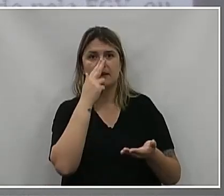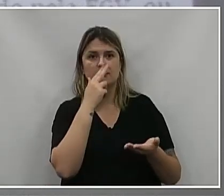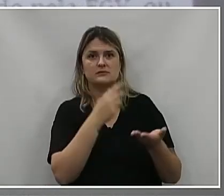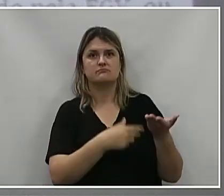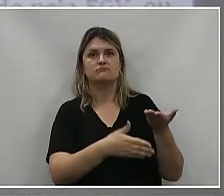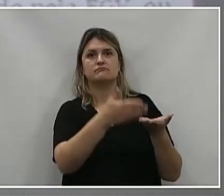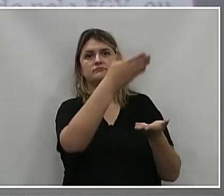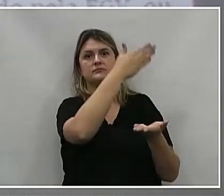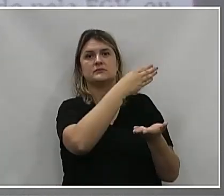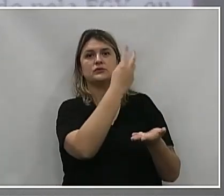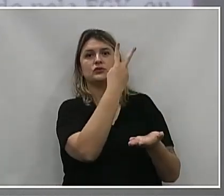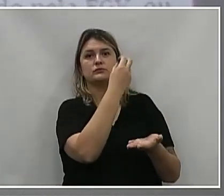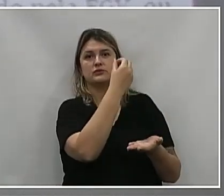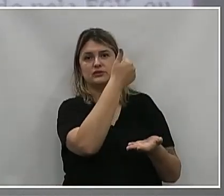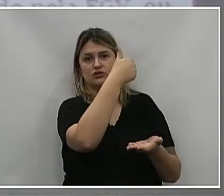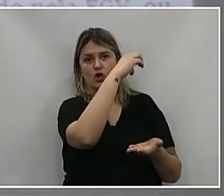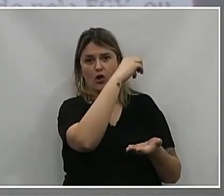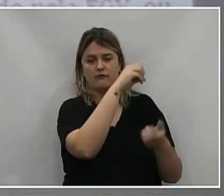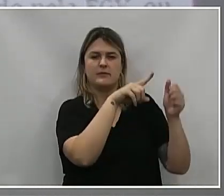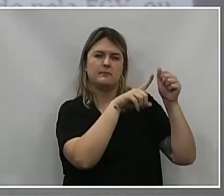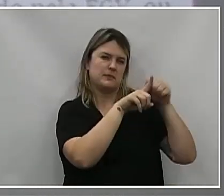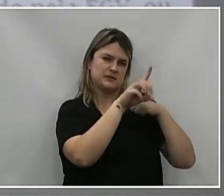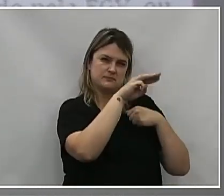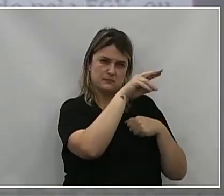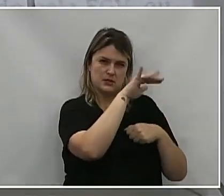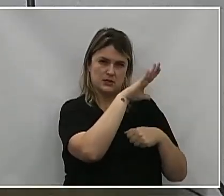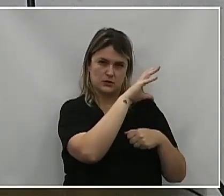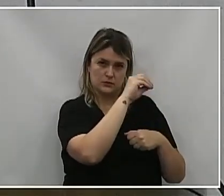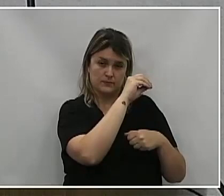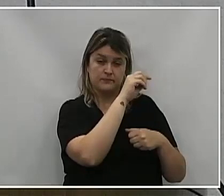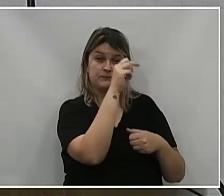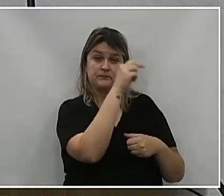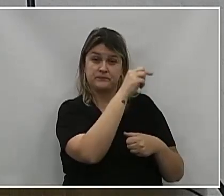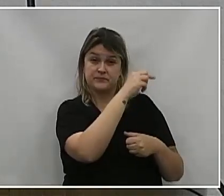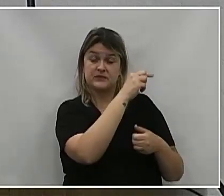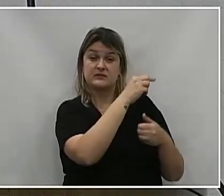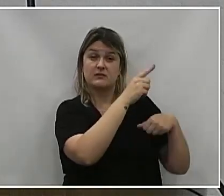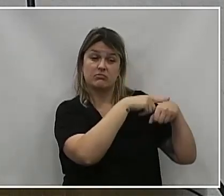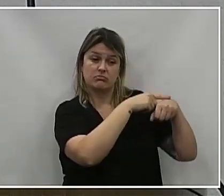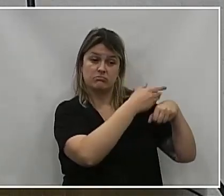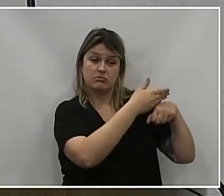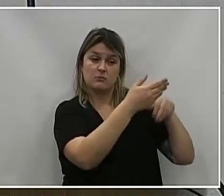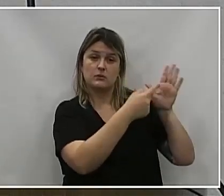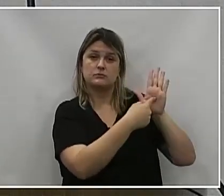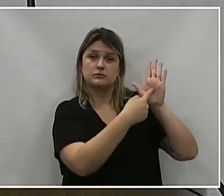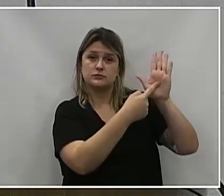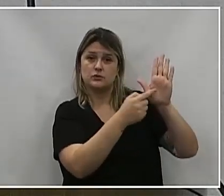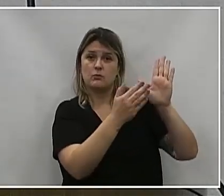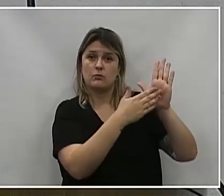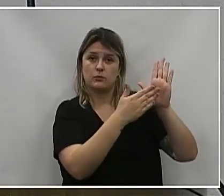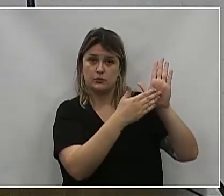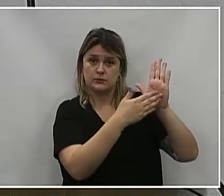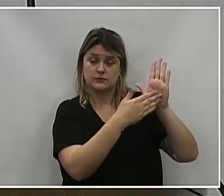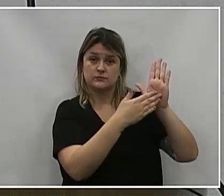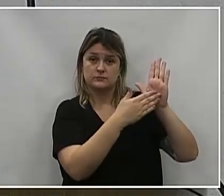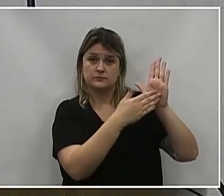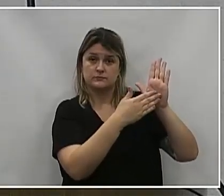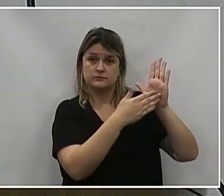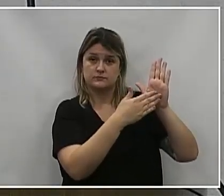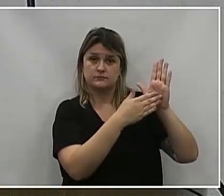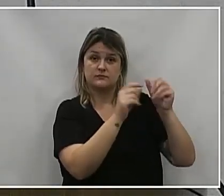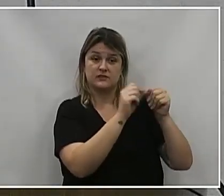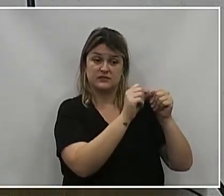retroagiria a 2019, a maio de 2019, que foi o momento em que foi apresentada a proposta no âmbito